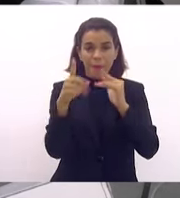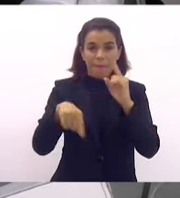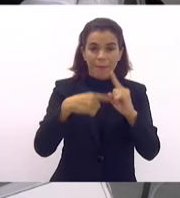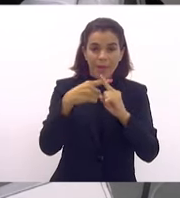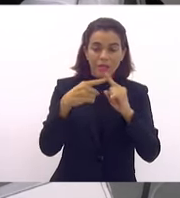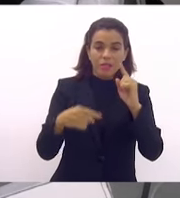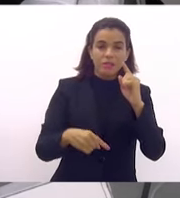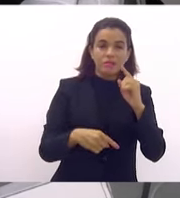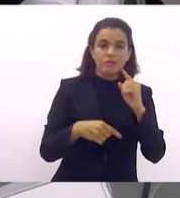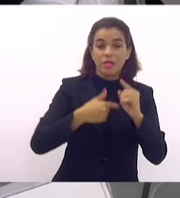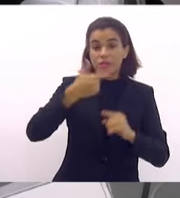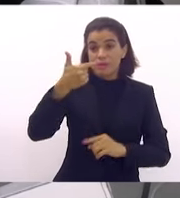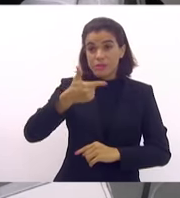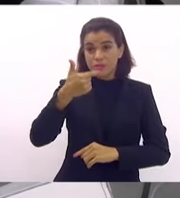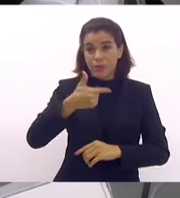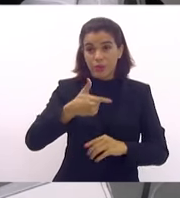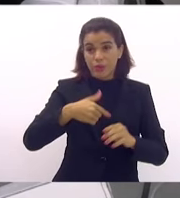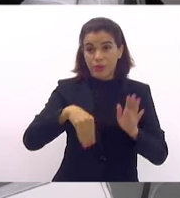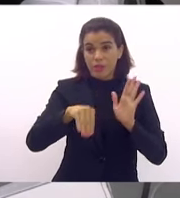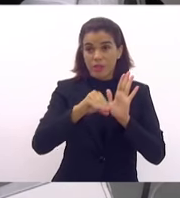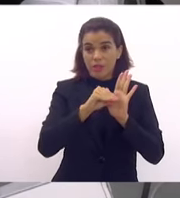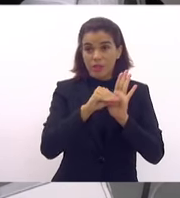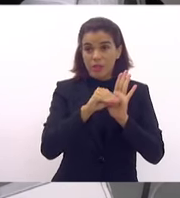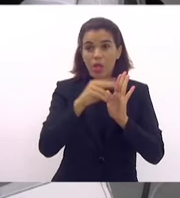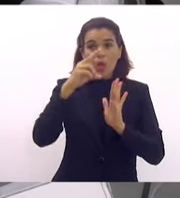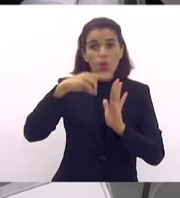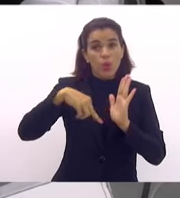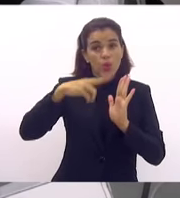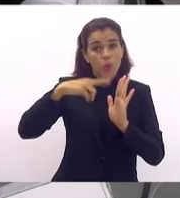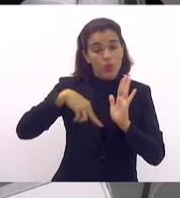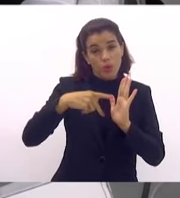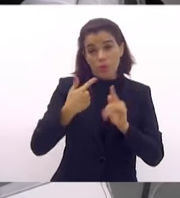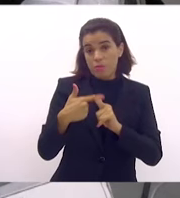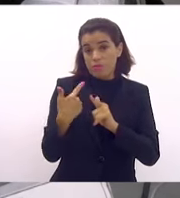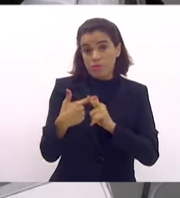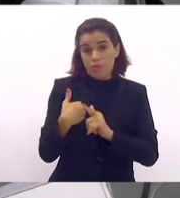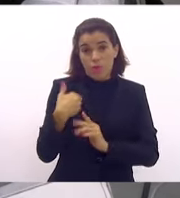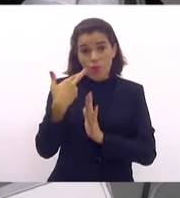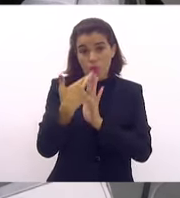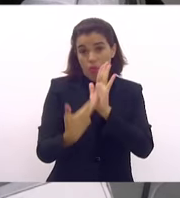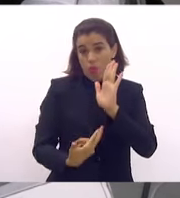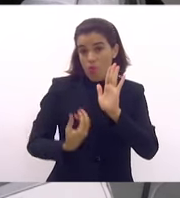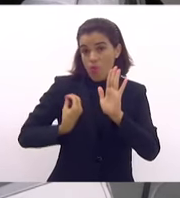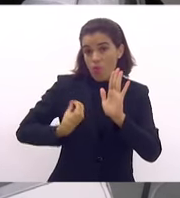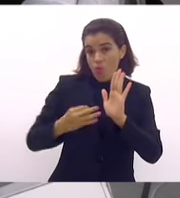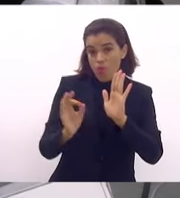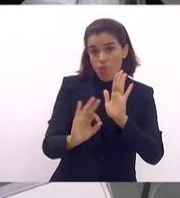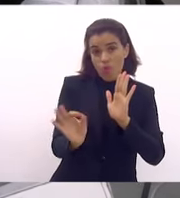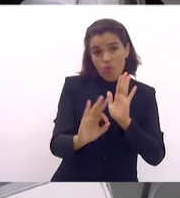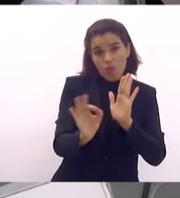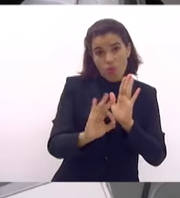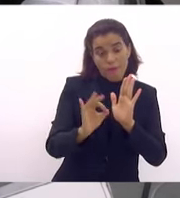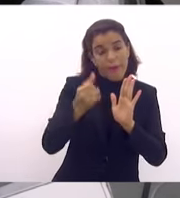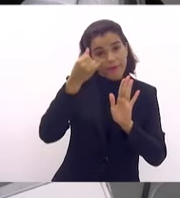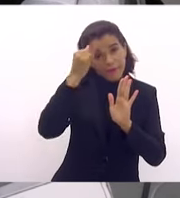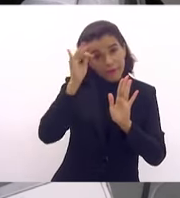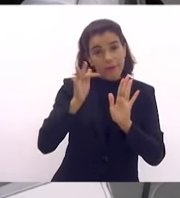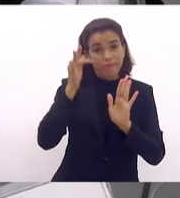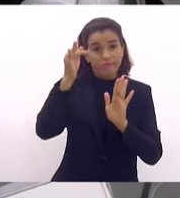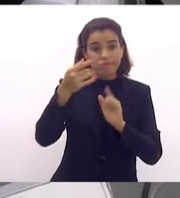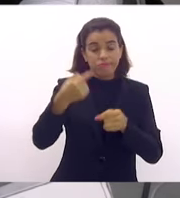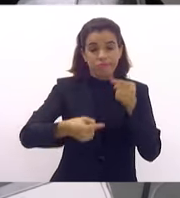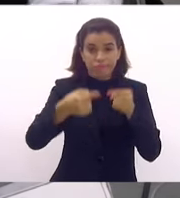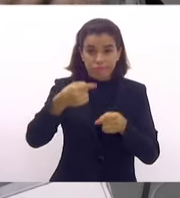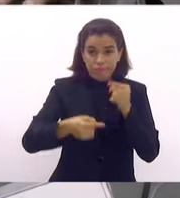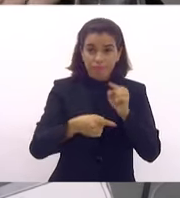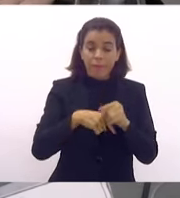subemendas. Eu tô lendo o parecer anteriormente, como o relator não está aqui, para depois abrir a discussão, tá? Favorável